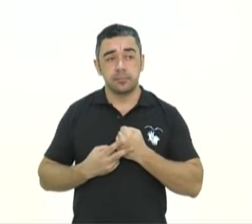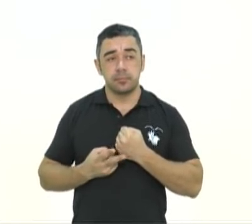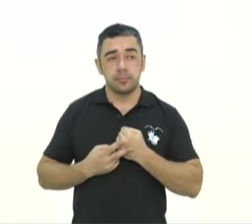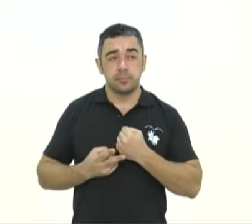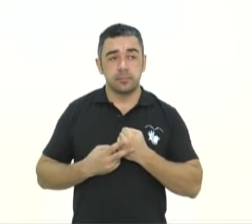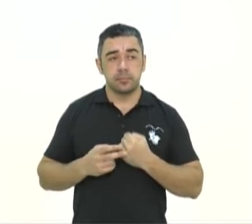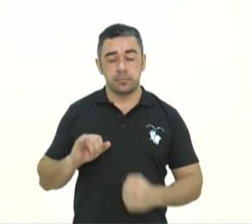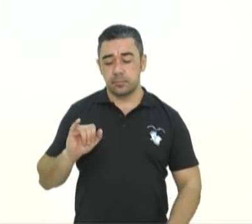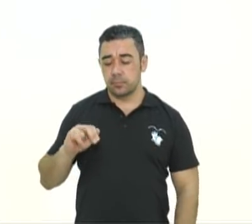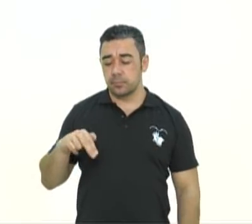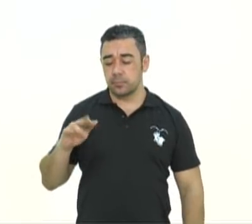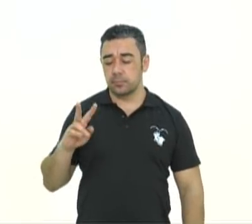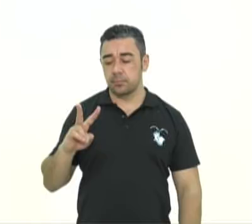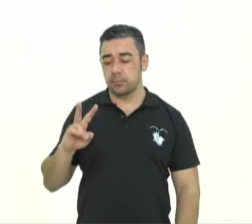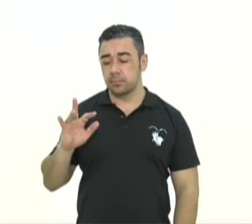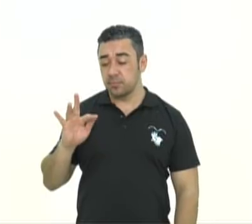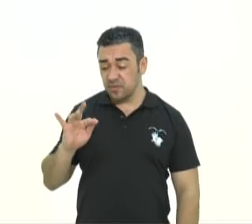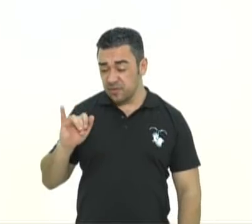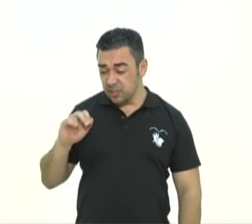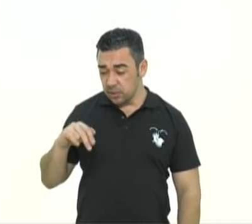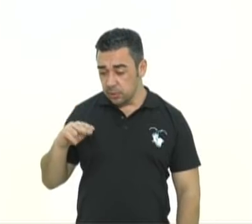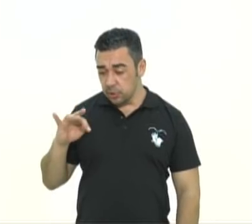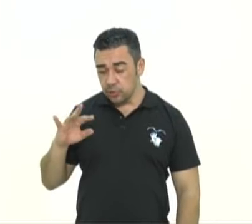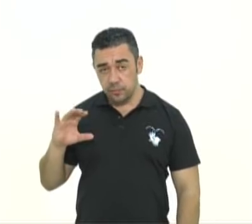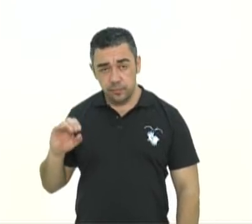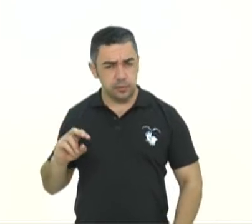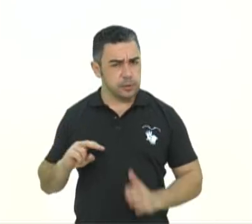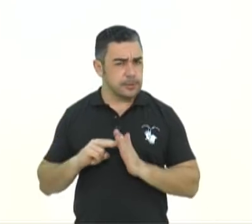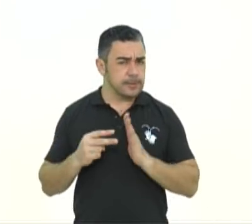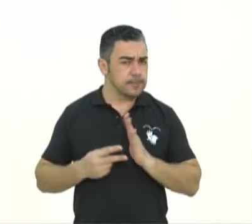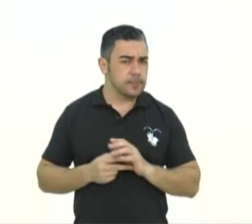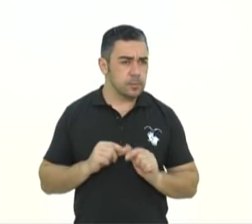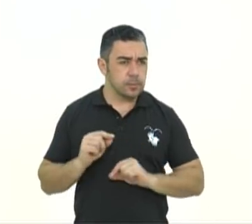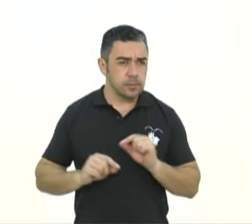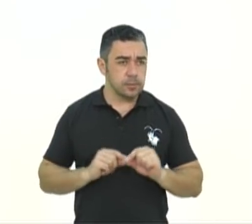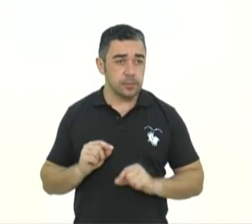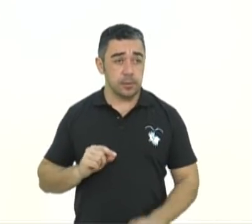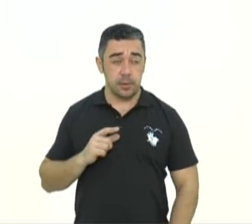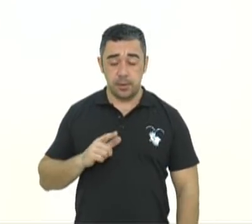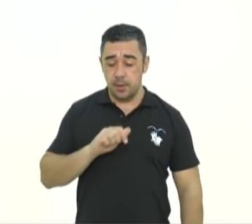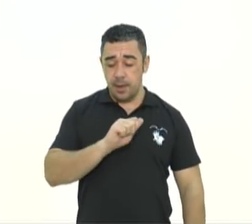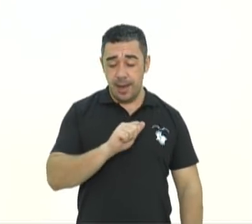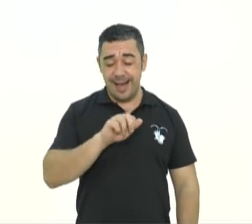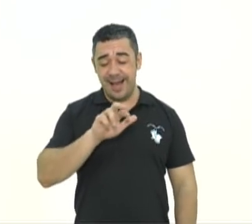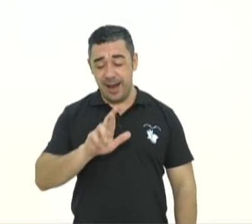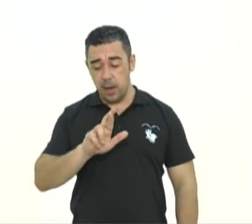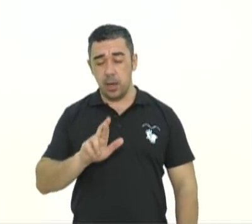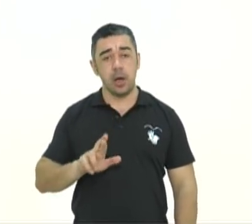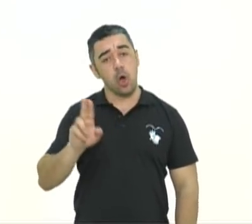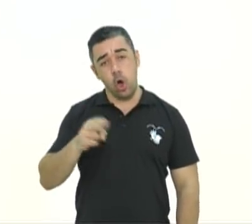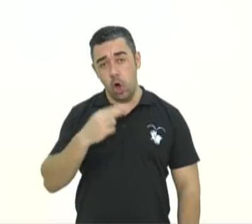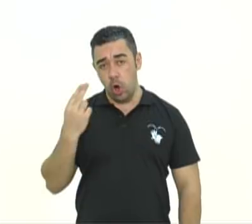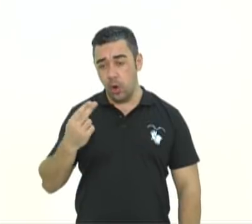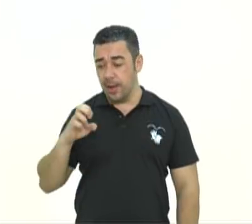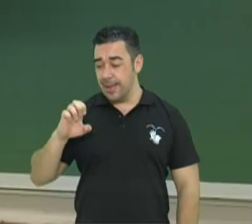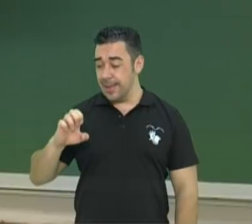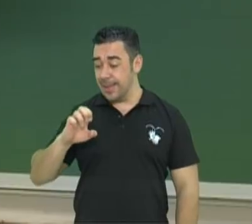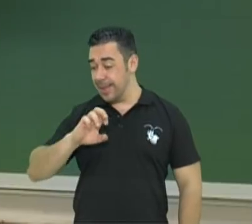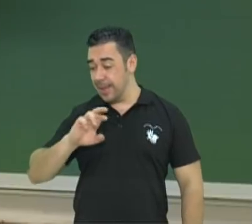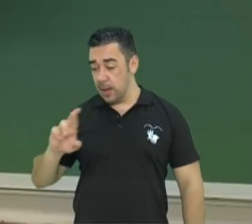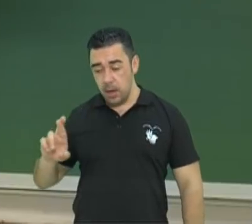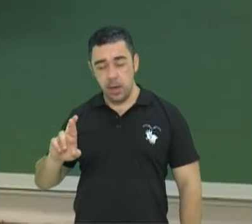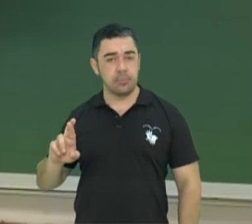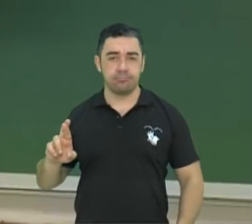no infinitivo. O que significa infinitivo, professor? Quando eles terminam em ar ou er. Nesse caso,